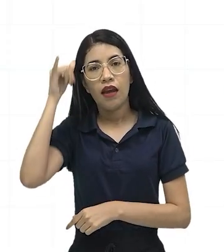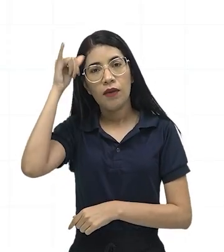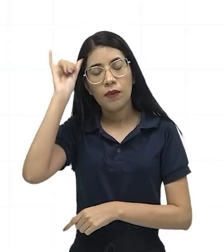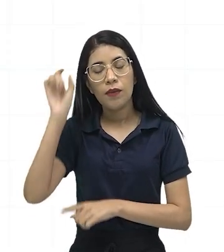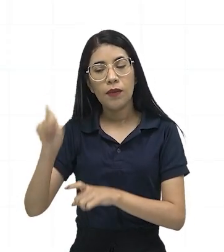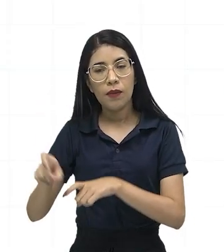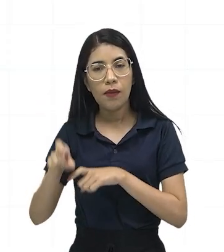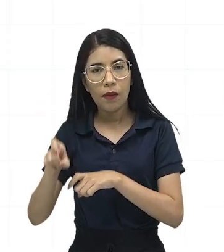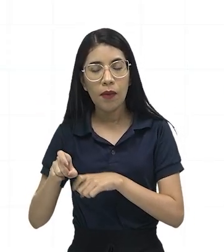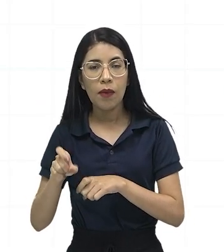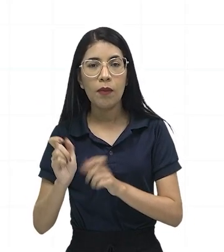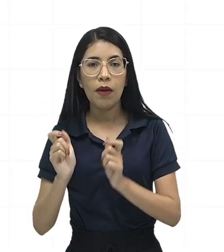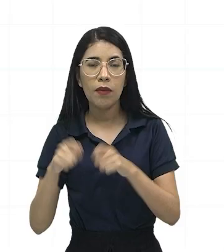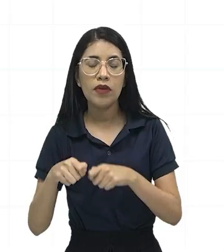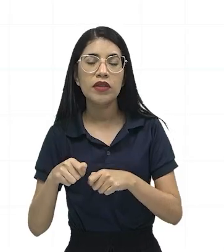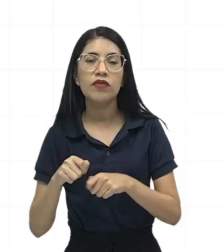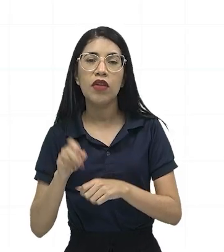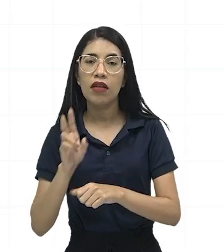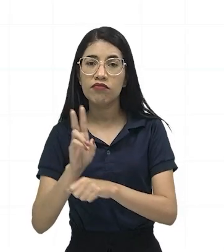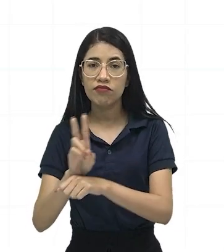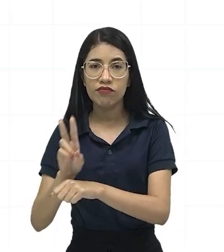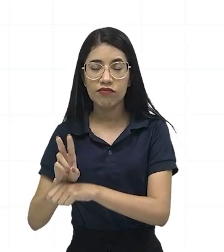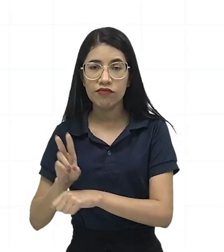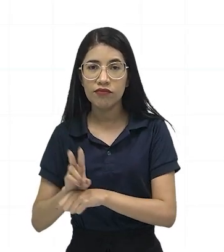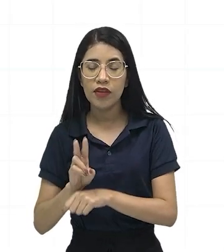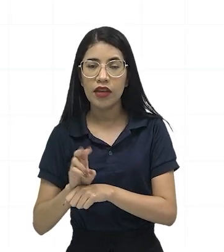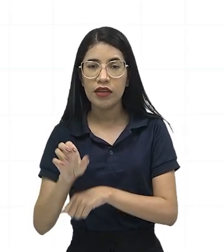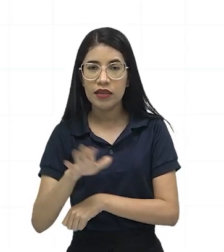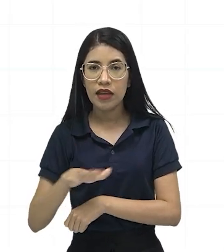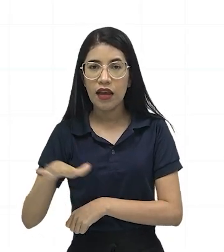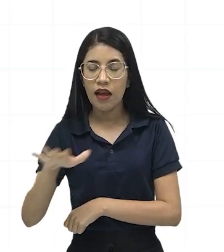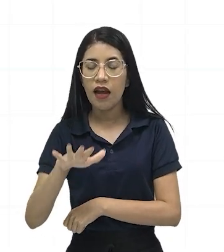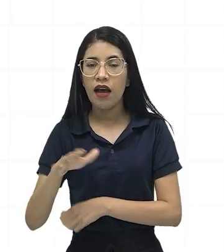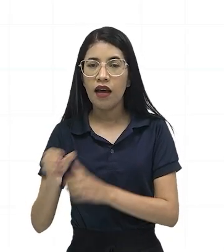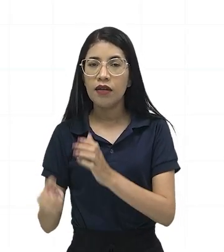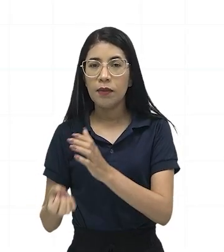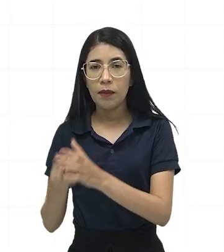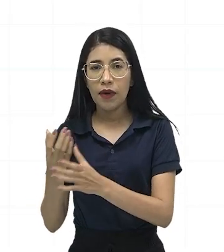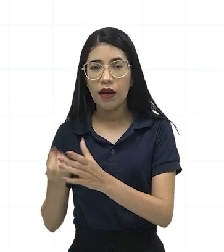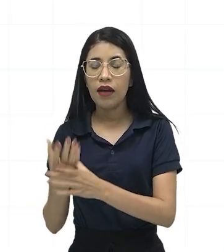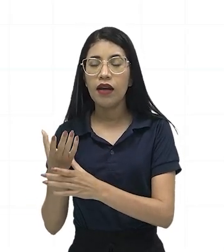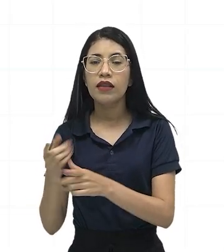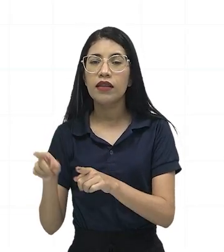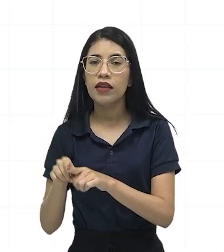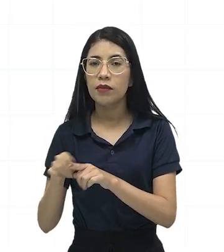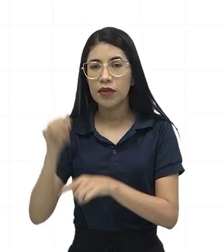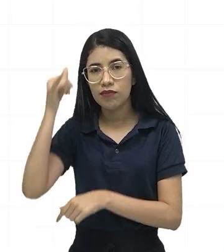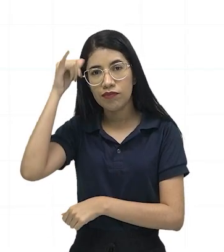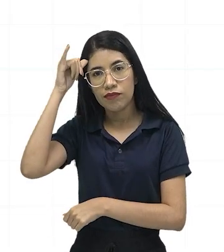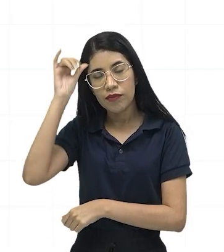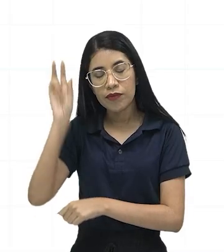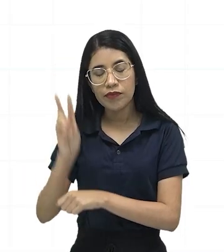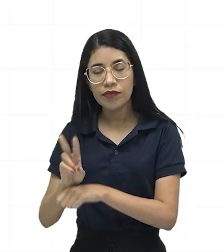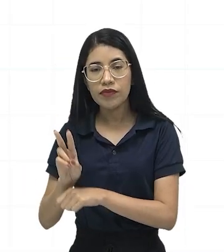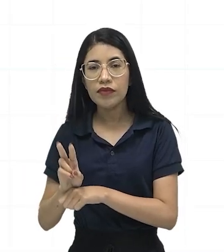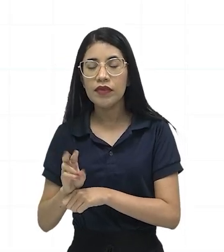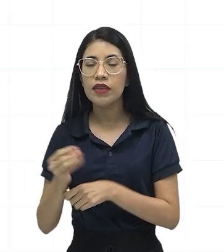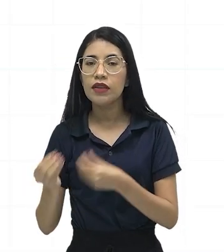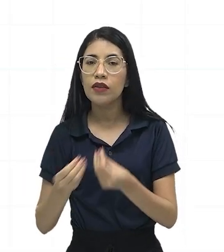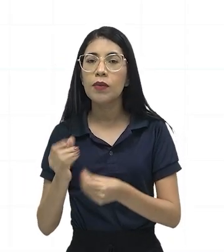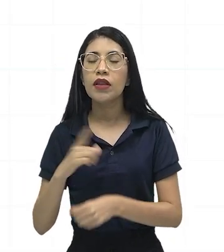que ocorra essa criação dessas áreas, né, para plantio ou para pasto, é feito